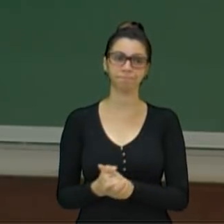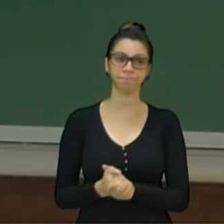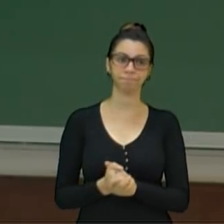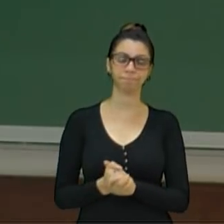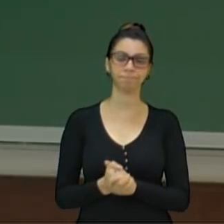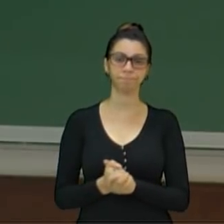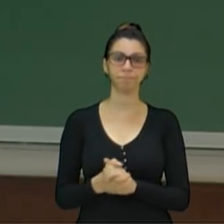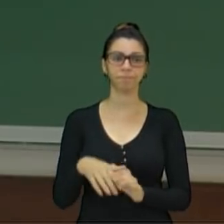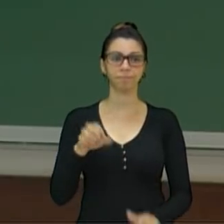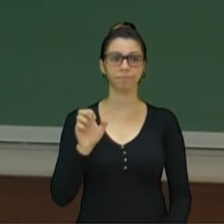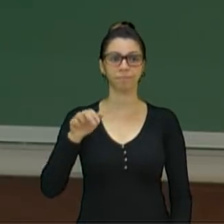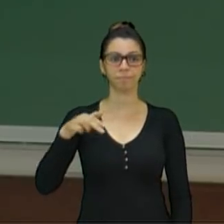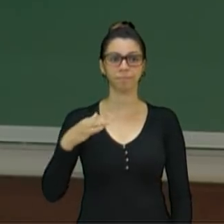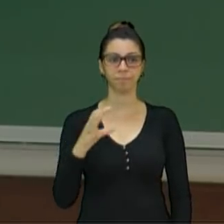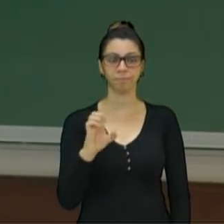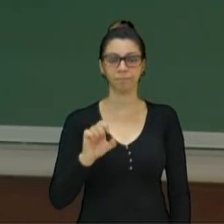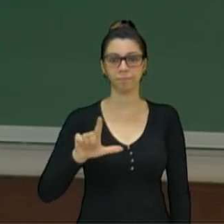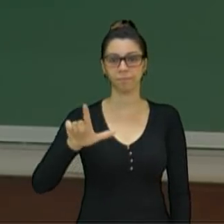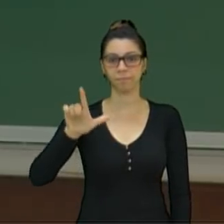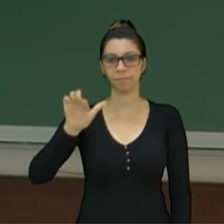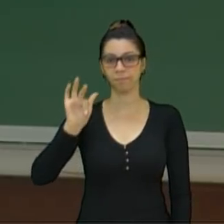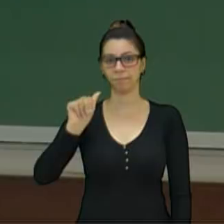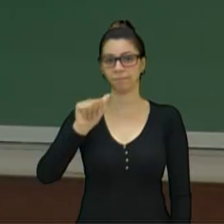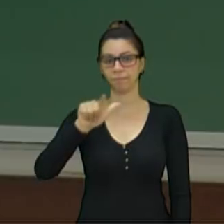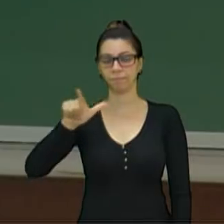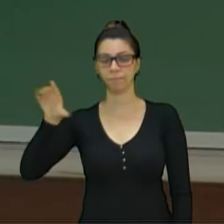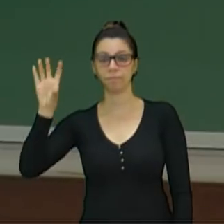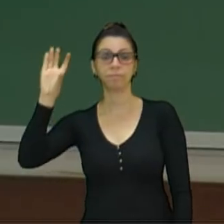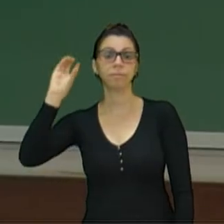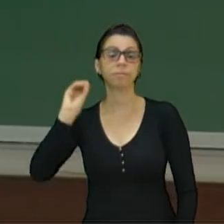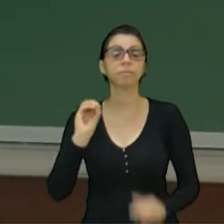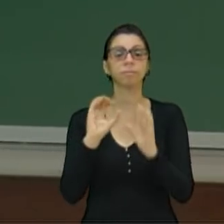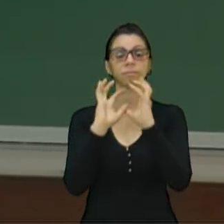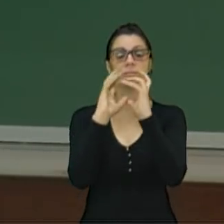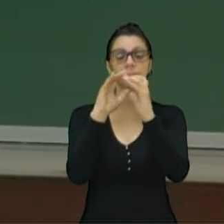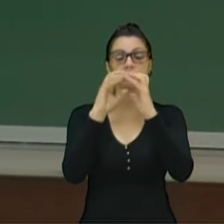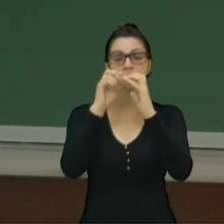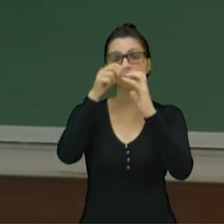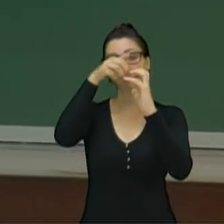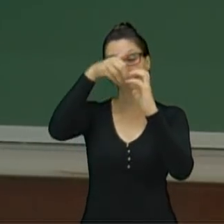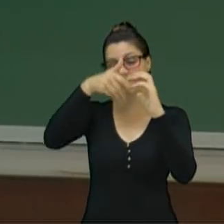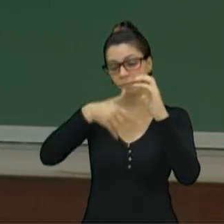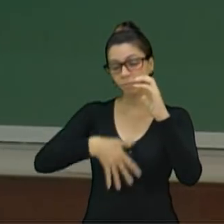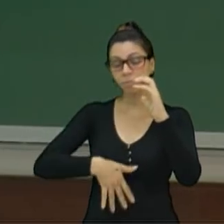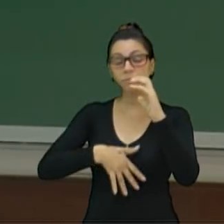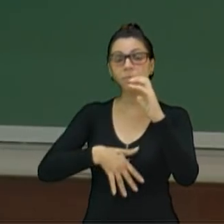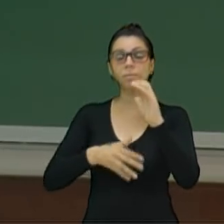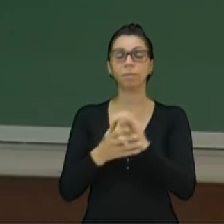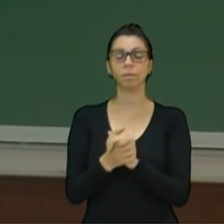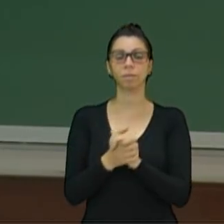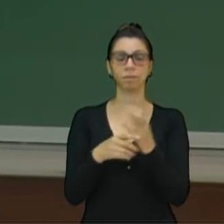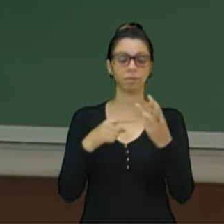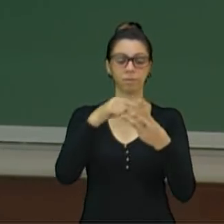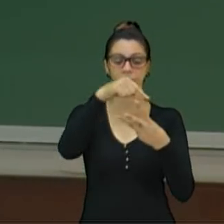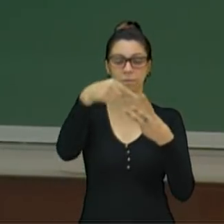O encéfalo, que faz parte do sistema nervoso central, que é dividido em 3 partes,